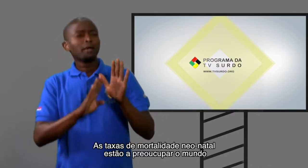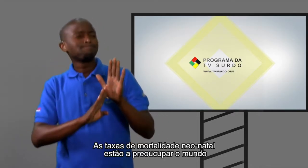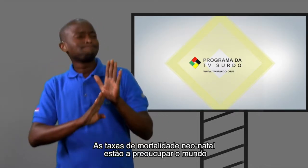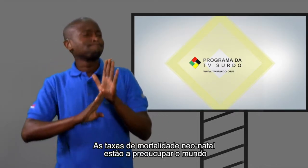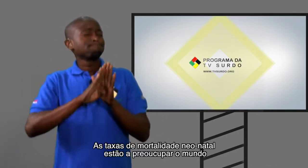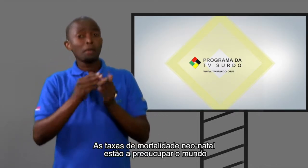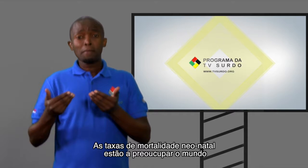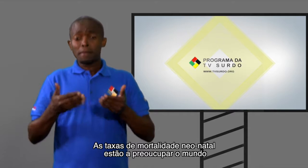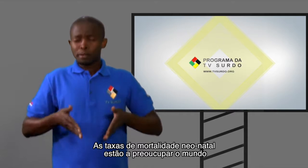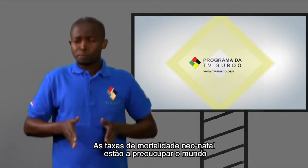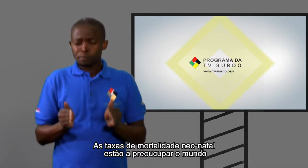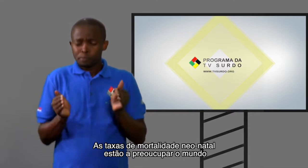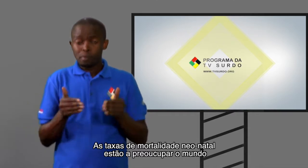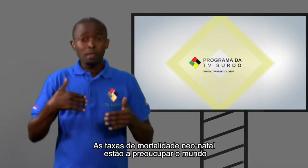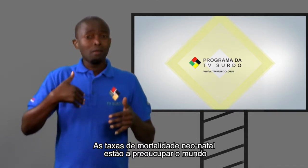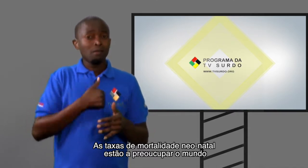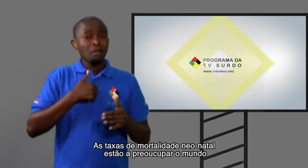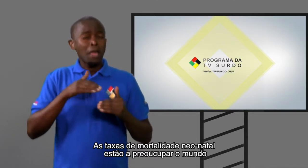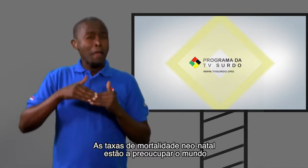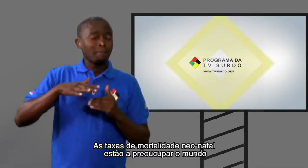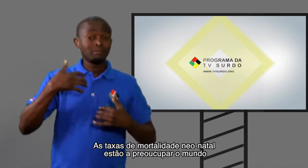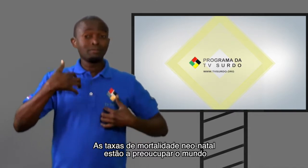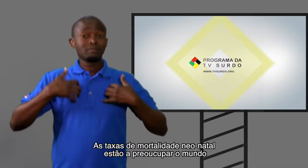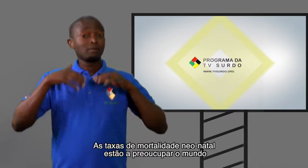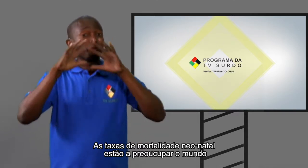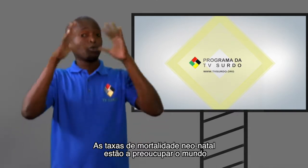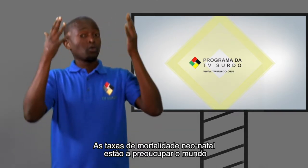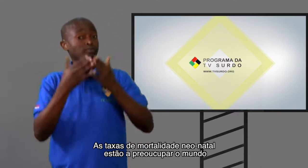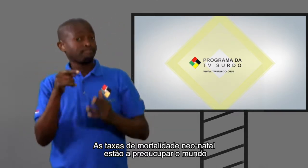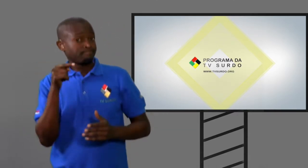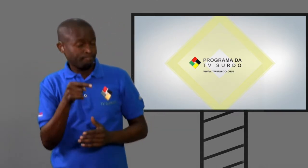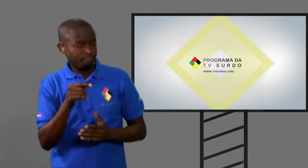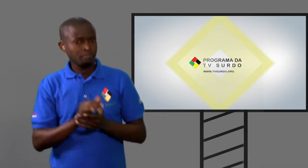As taxas de mortalidade neonatal estão a preocupar o mundo.